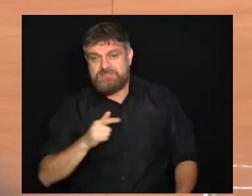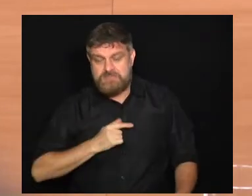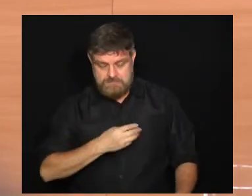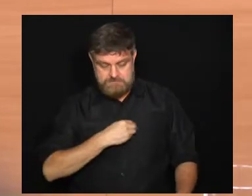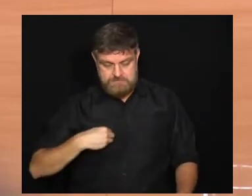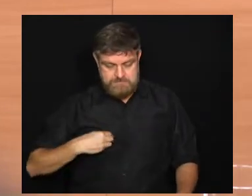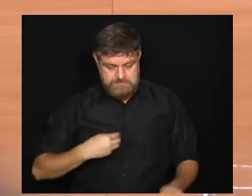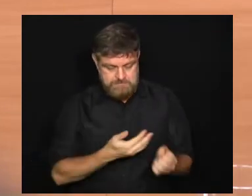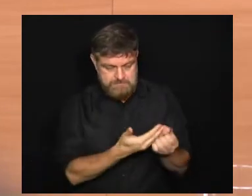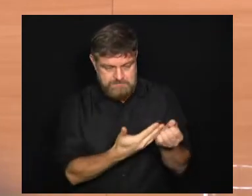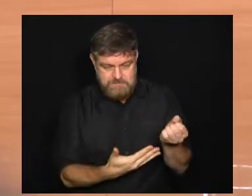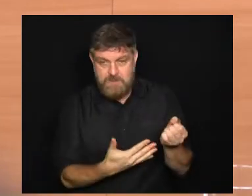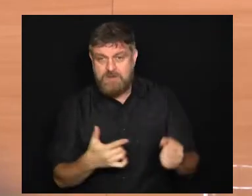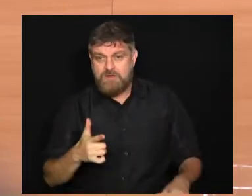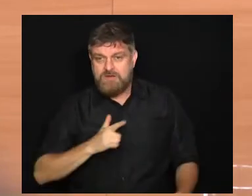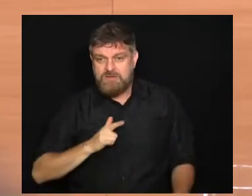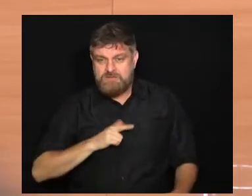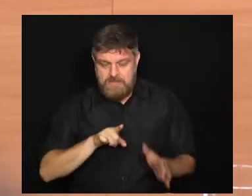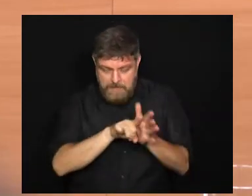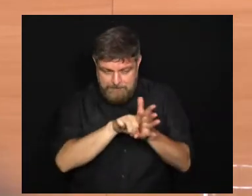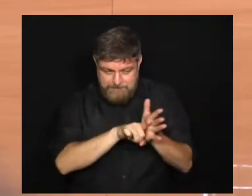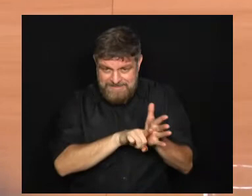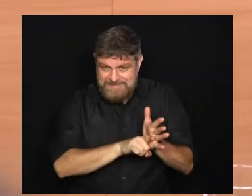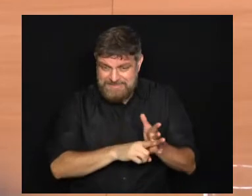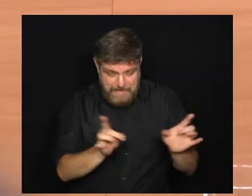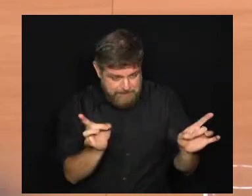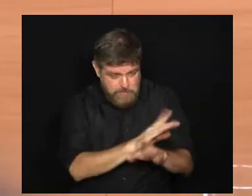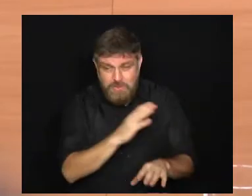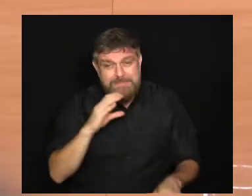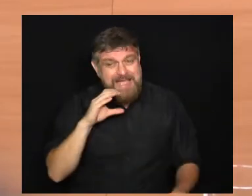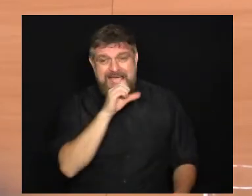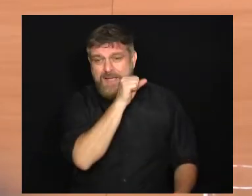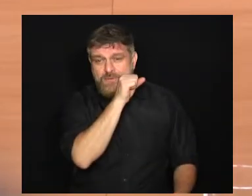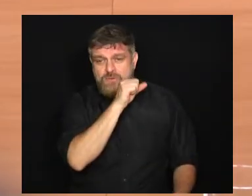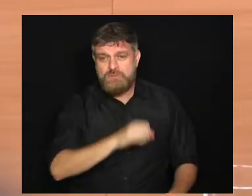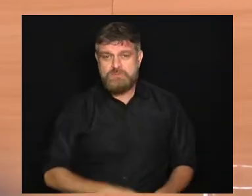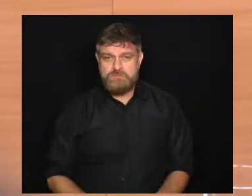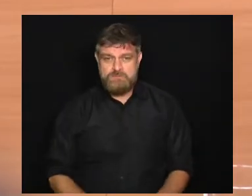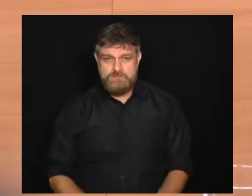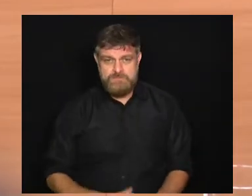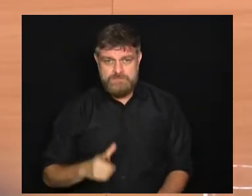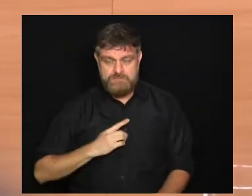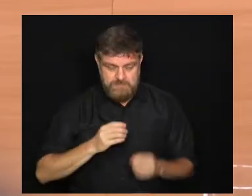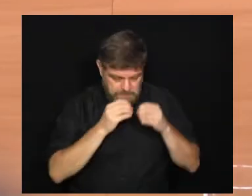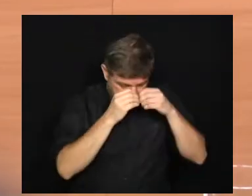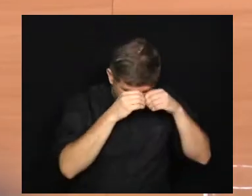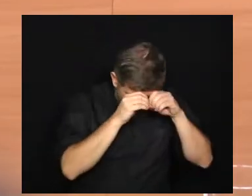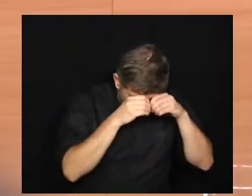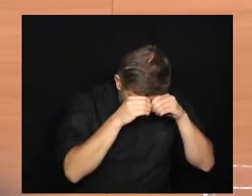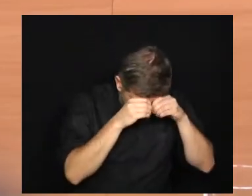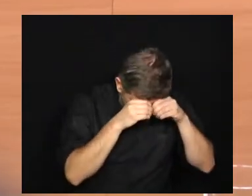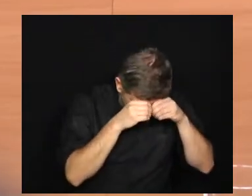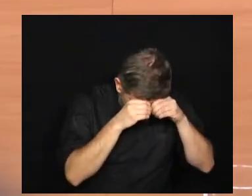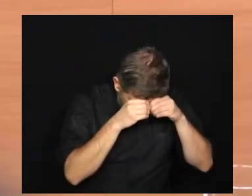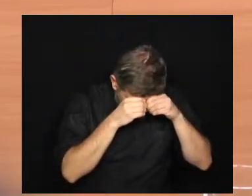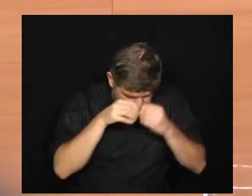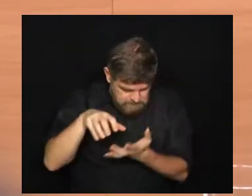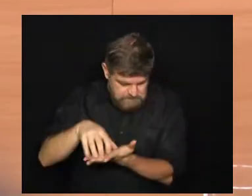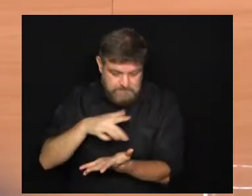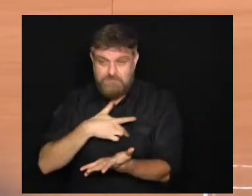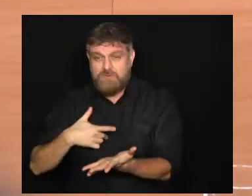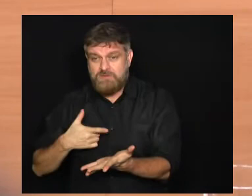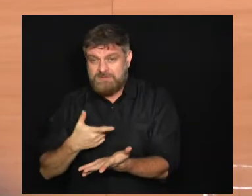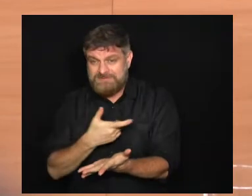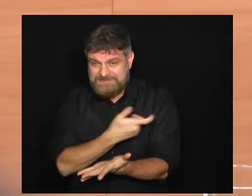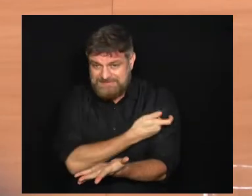a gente tem a dosagem pronta, que é muito mais rápido, e esses exames, eles até dos postos de saúde,